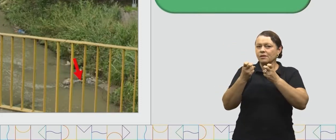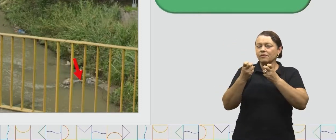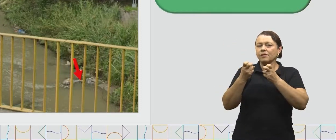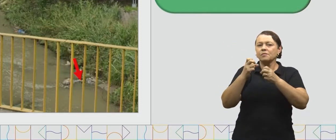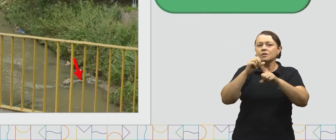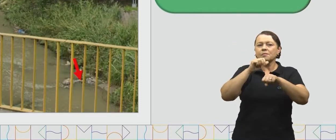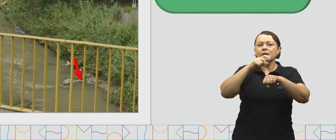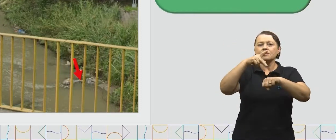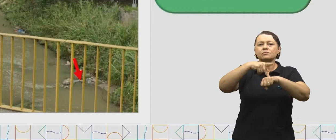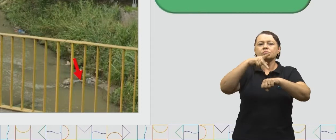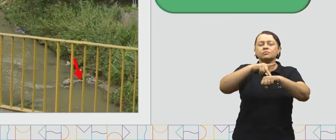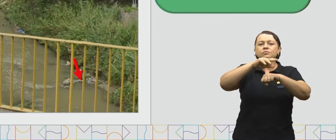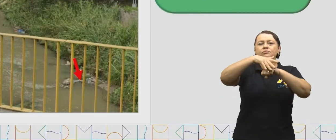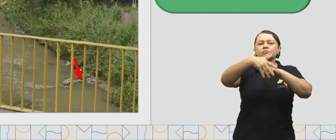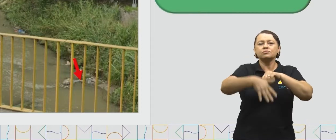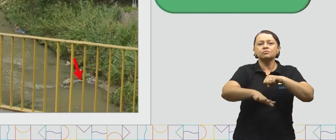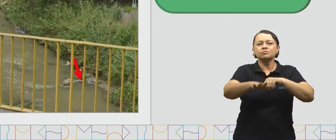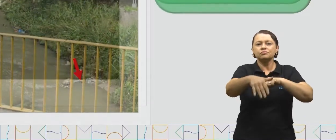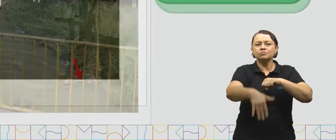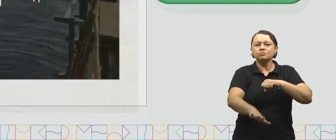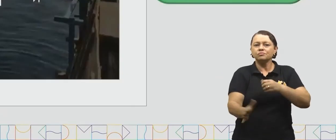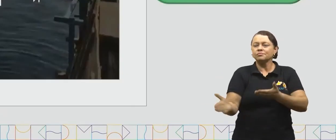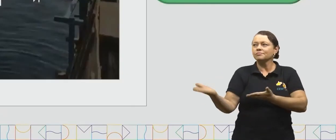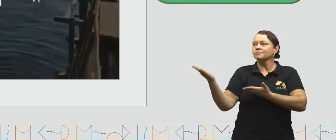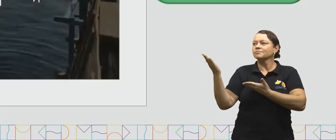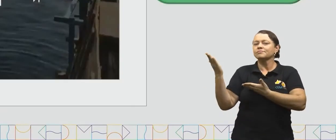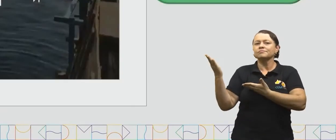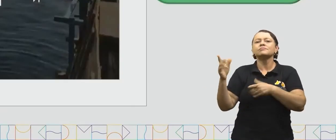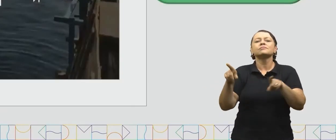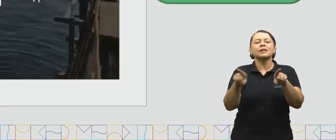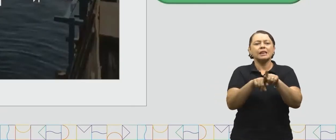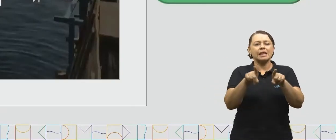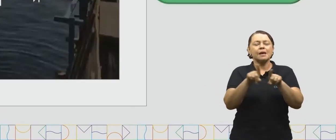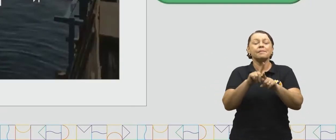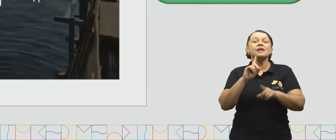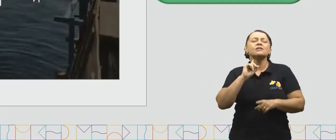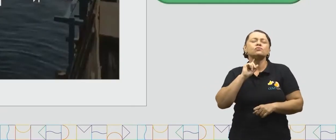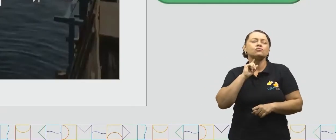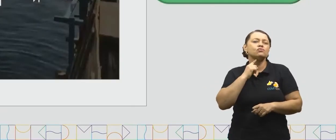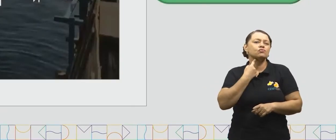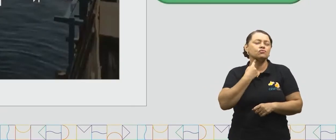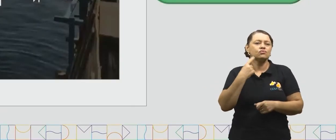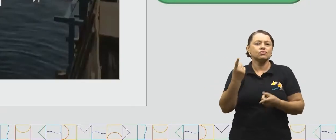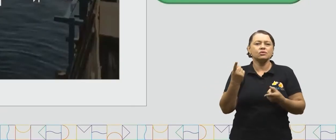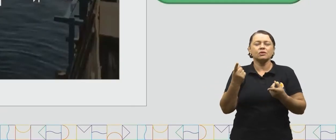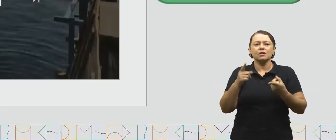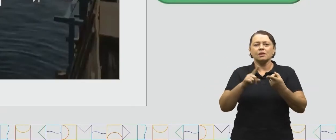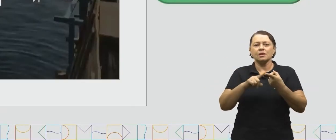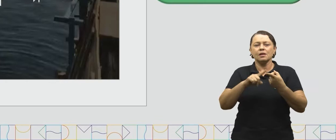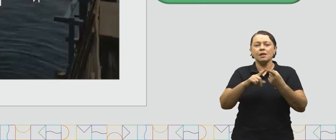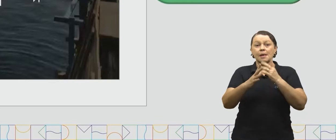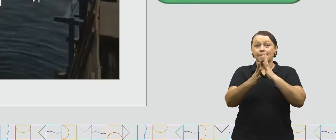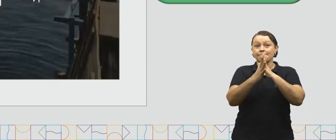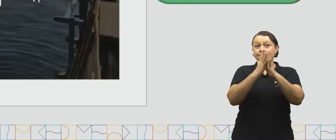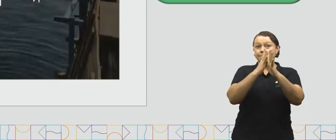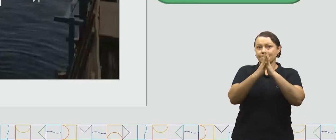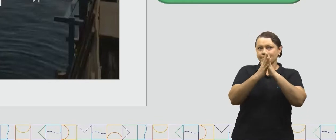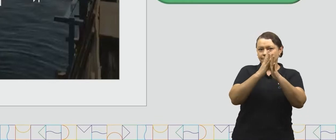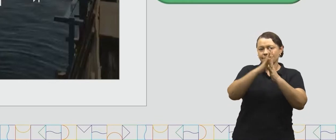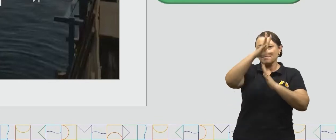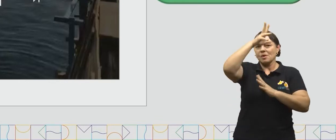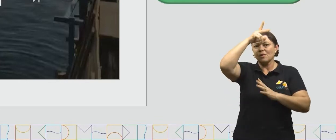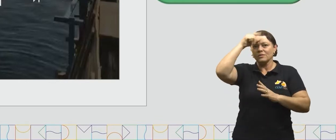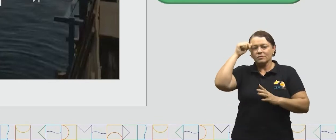do Mindu, com muitos poluentes. A área portuária de Manaus, AM, de